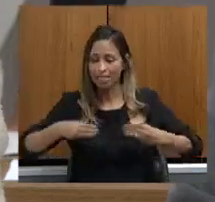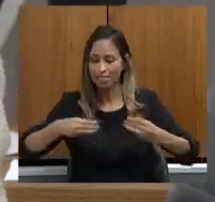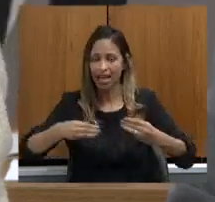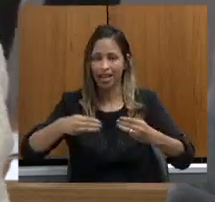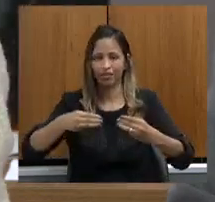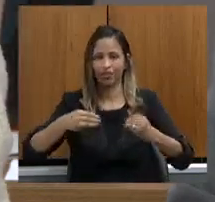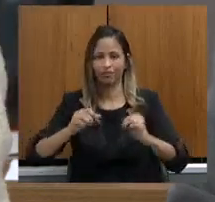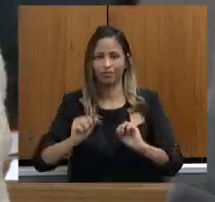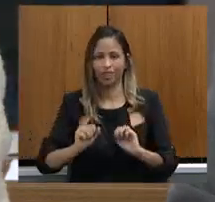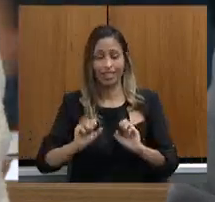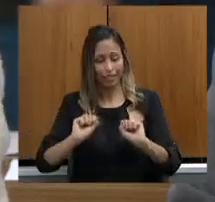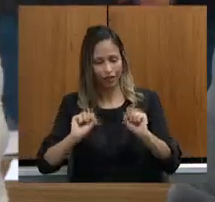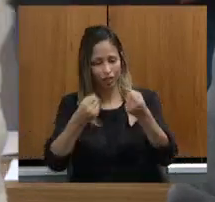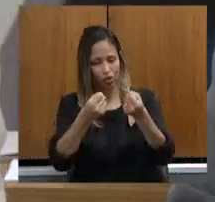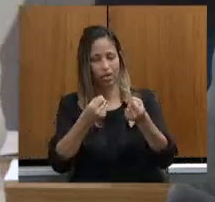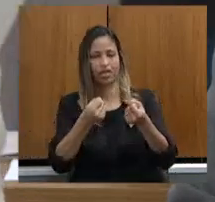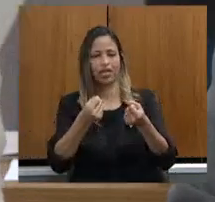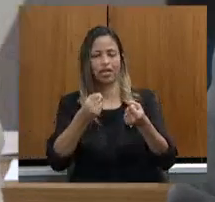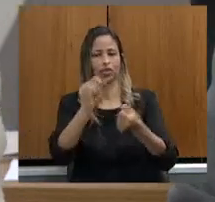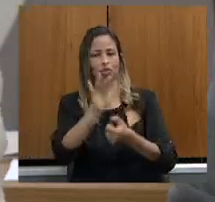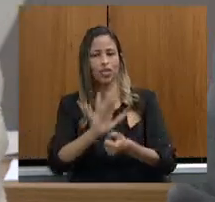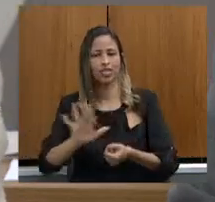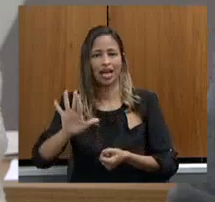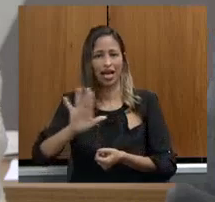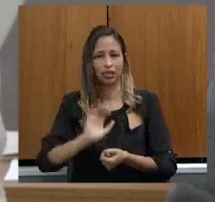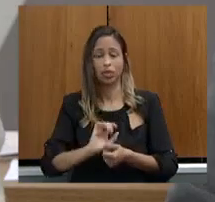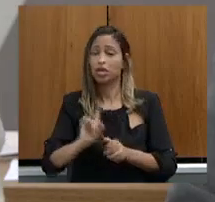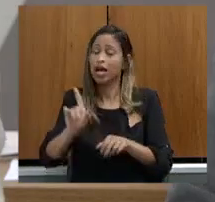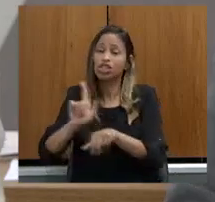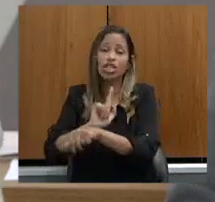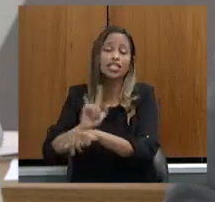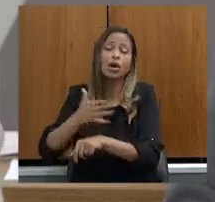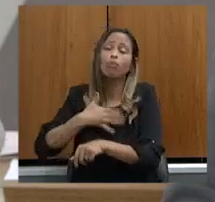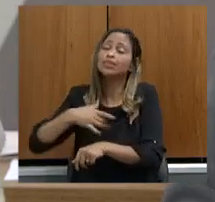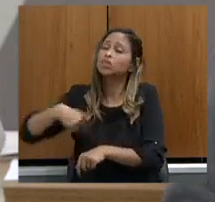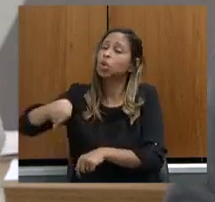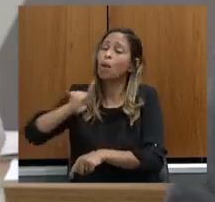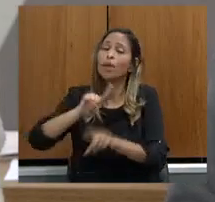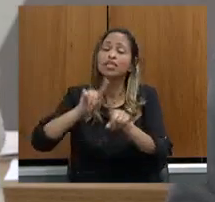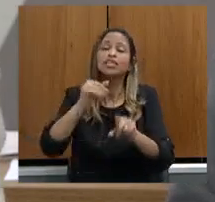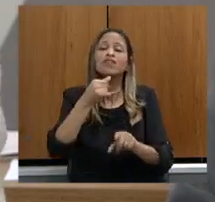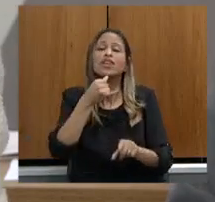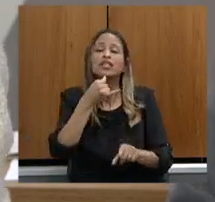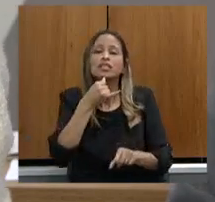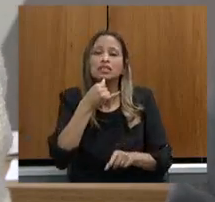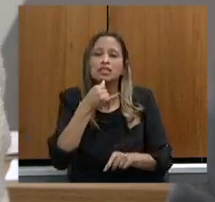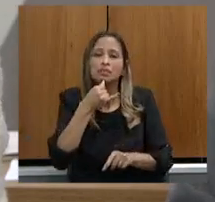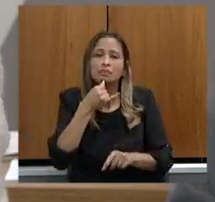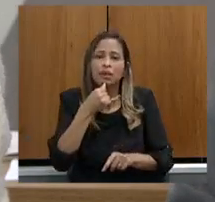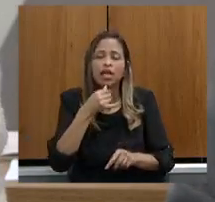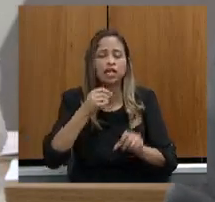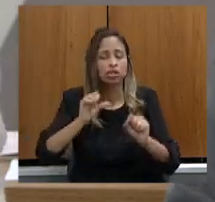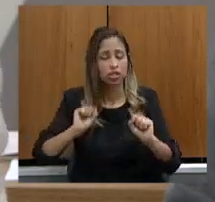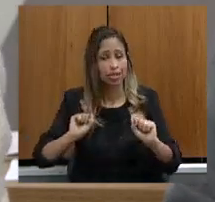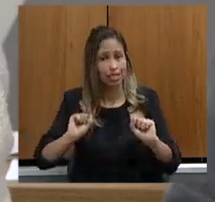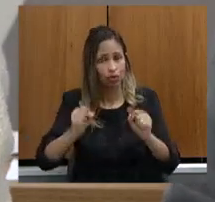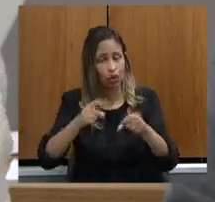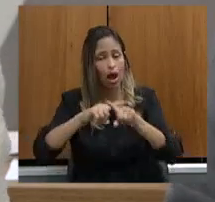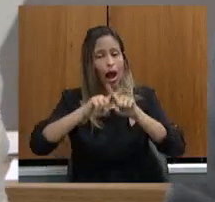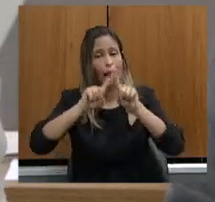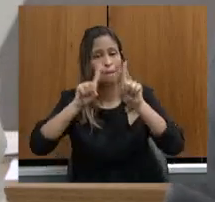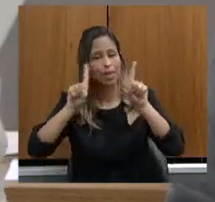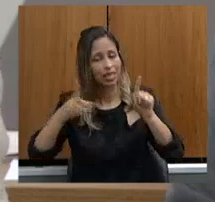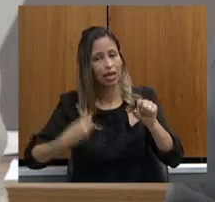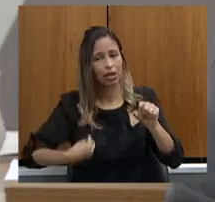Federal e da Defensoria Pública do Estado nós não participamos da gestão dele e de fato infelizmente a despeito de todo o esforço Porque apesar